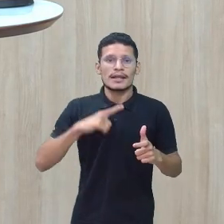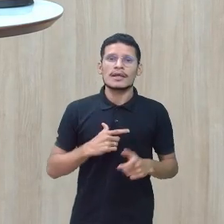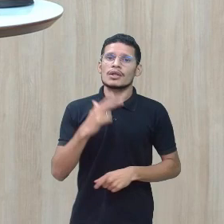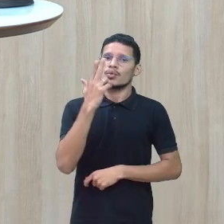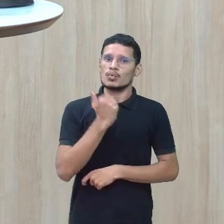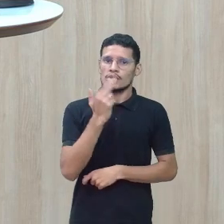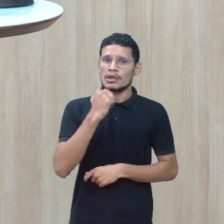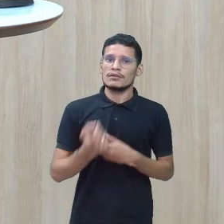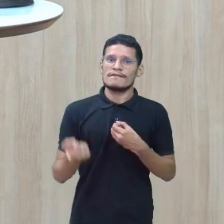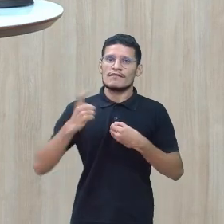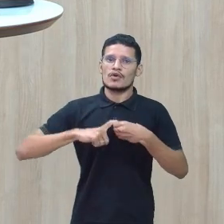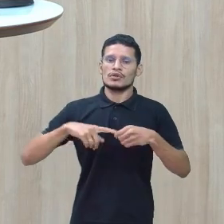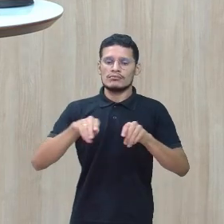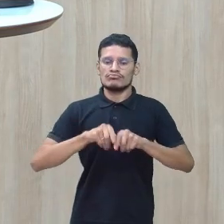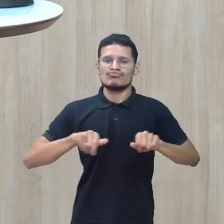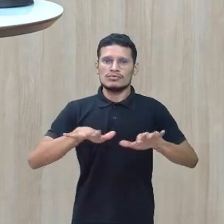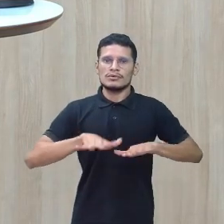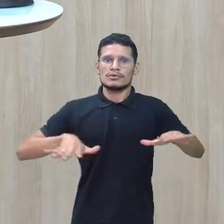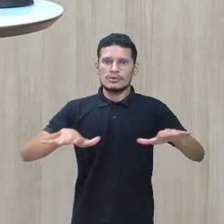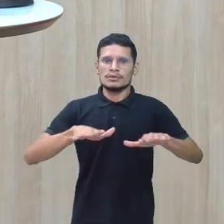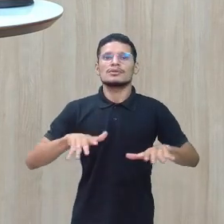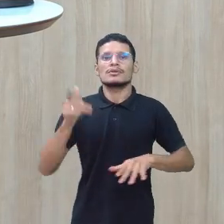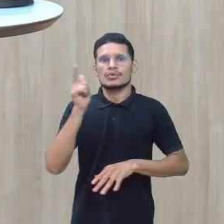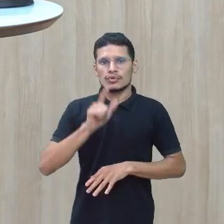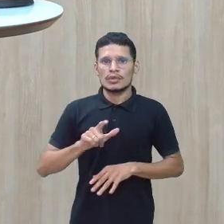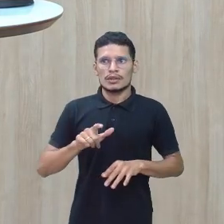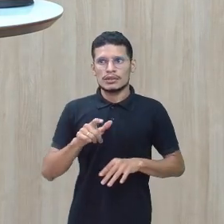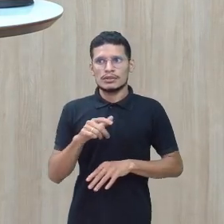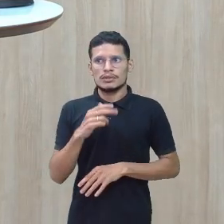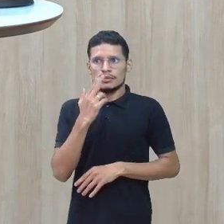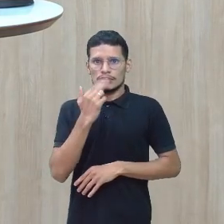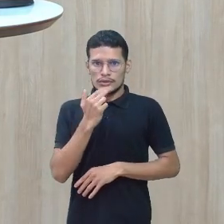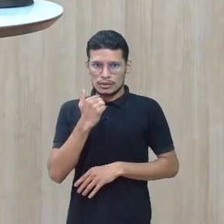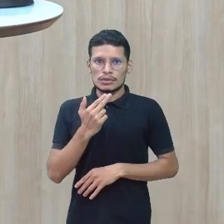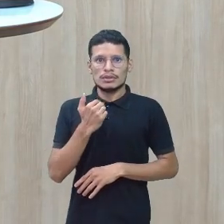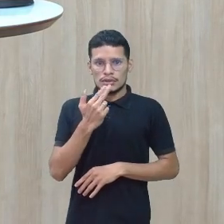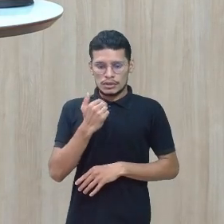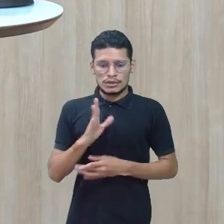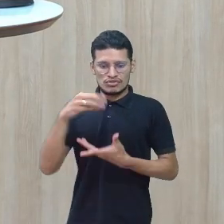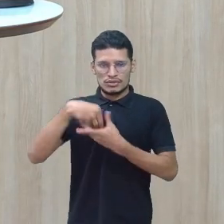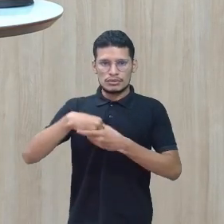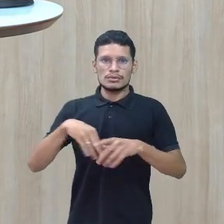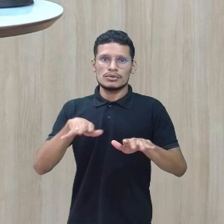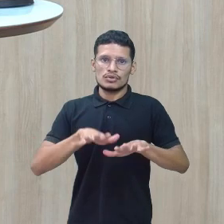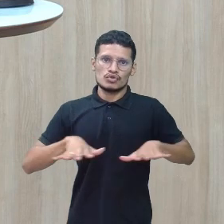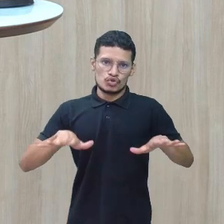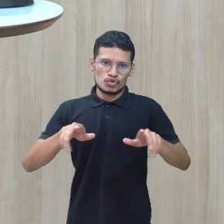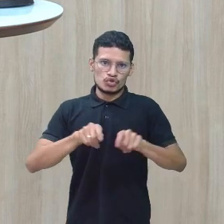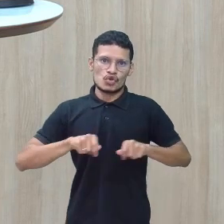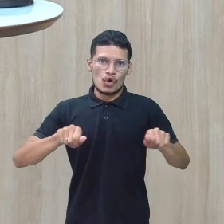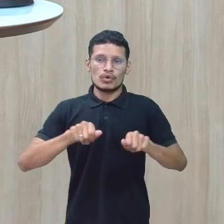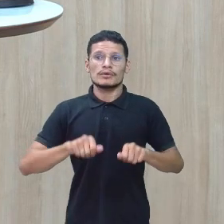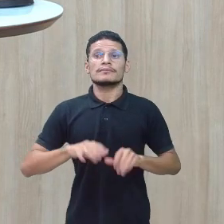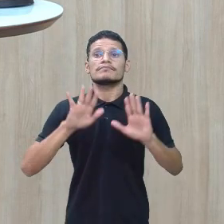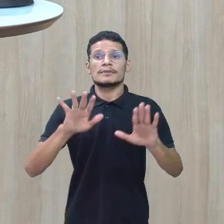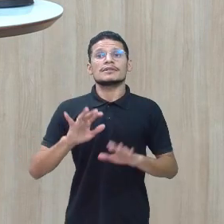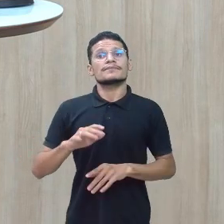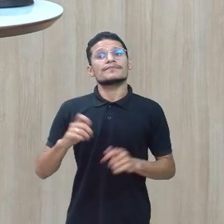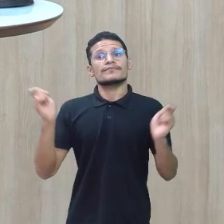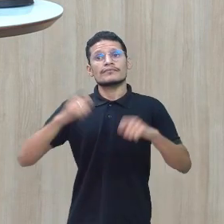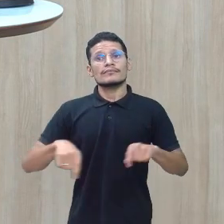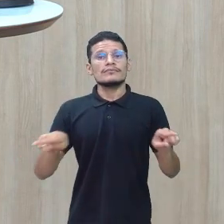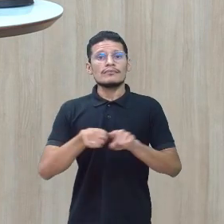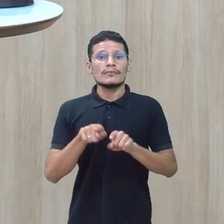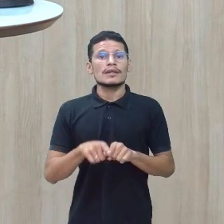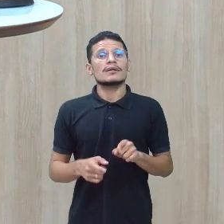nutrientes, devolvendo ao solo, absorvendo o solo para os nutrientes para o solo. Ele industrialmente, ele é utilizado